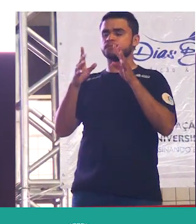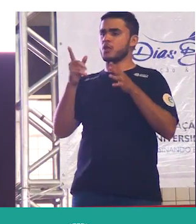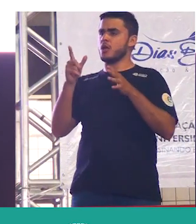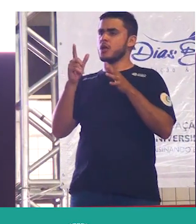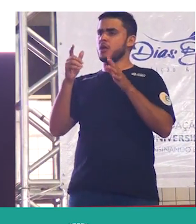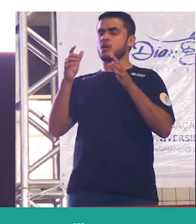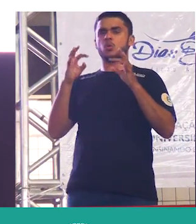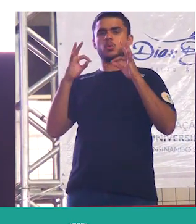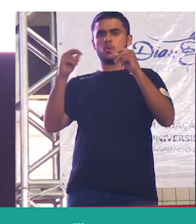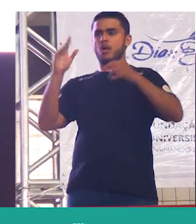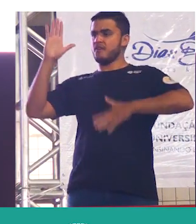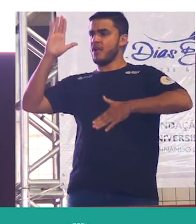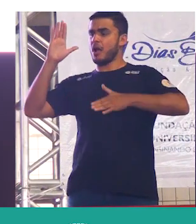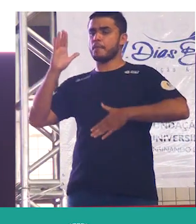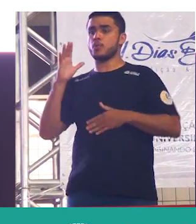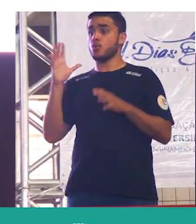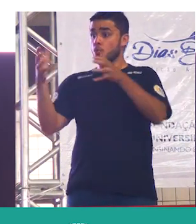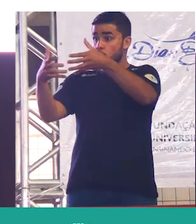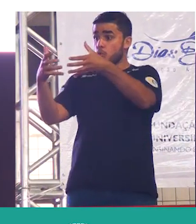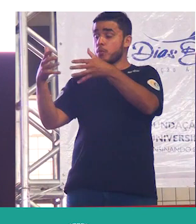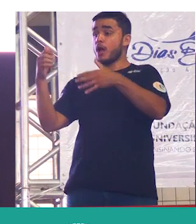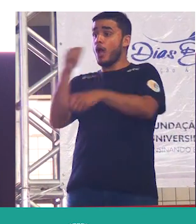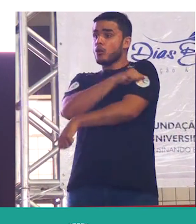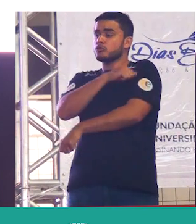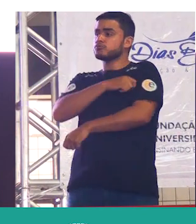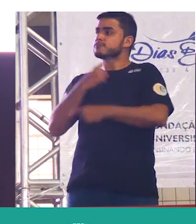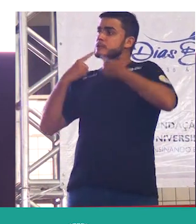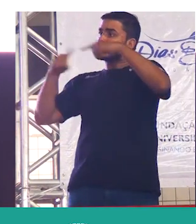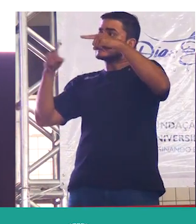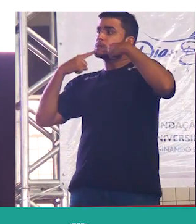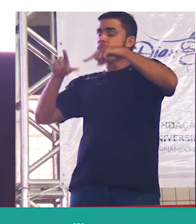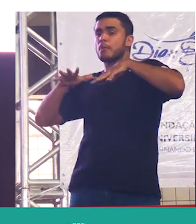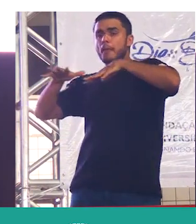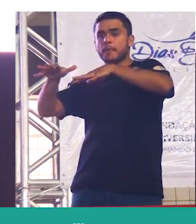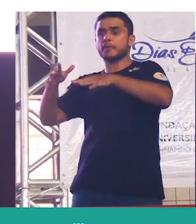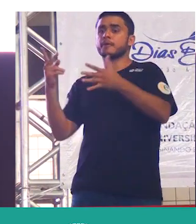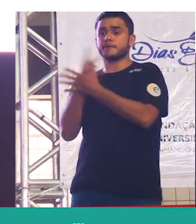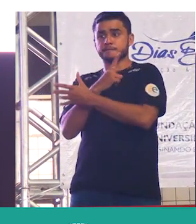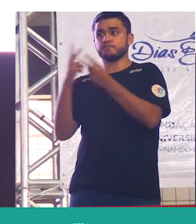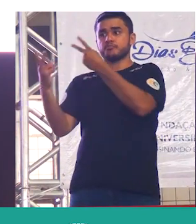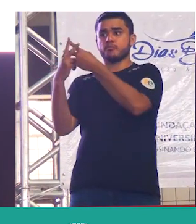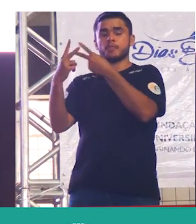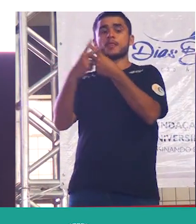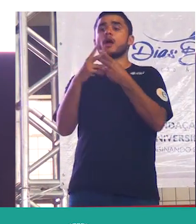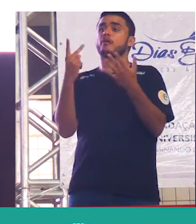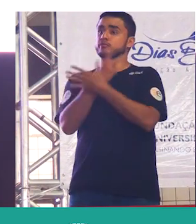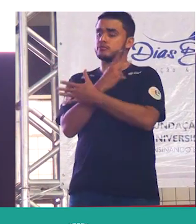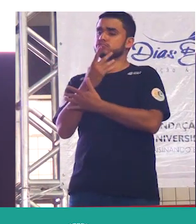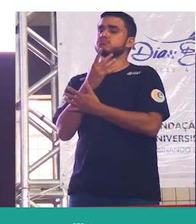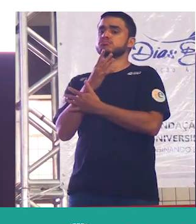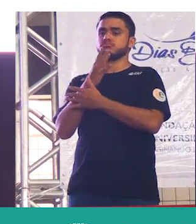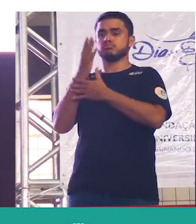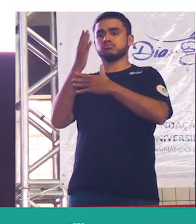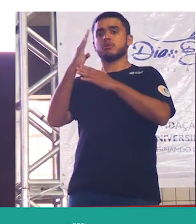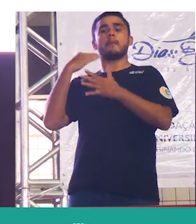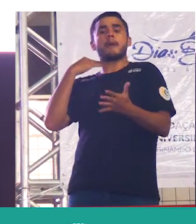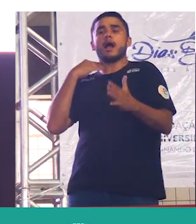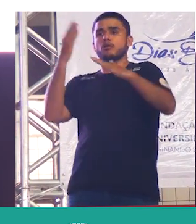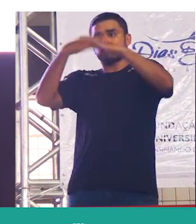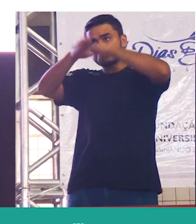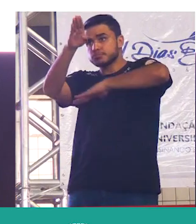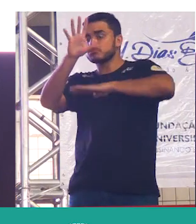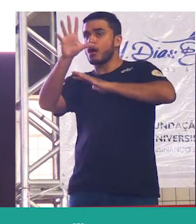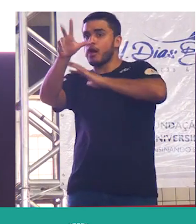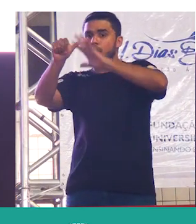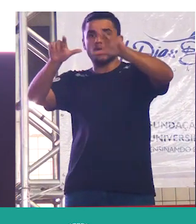vandalismo, estudantes e outros grupos chegaram a assaltar bancos, chegaram